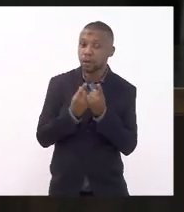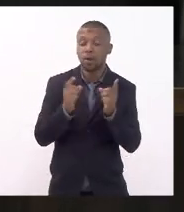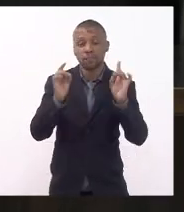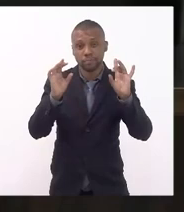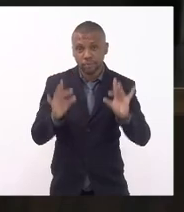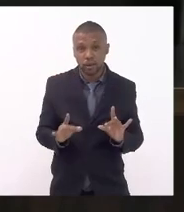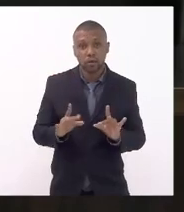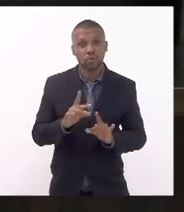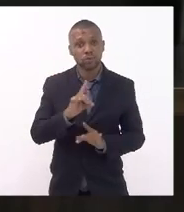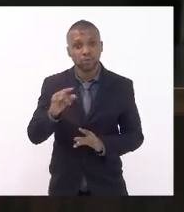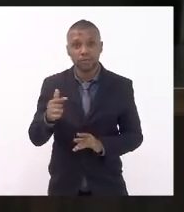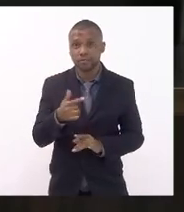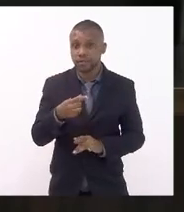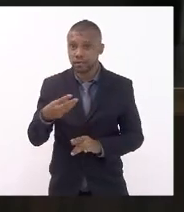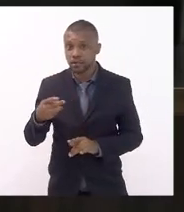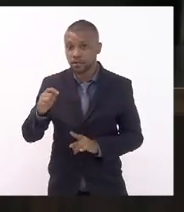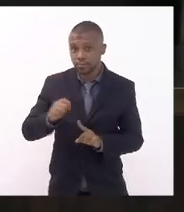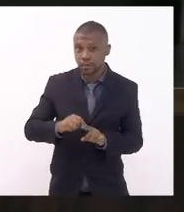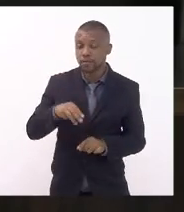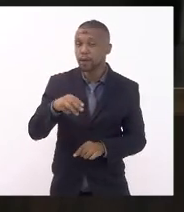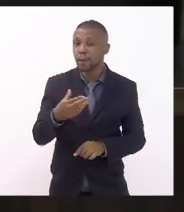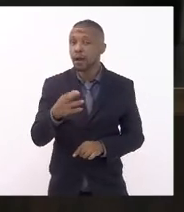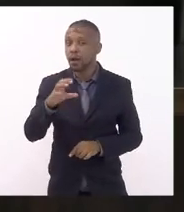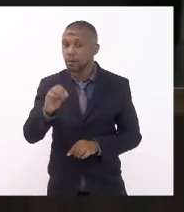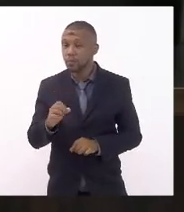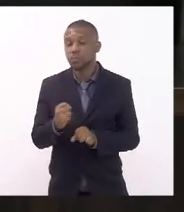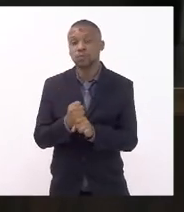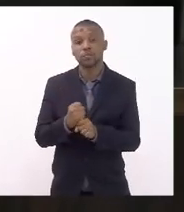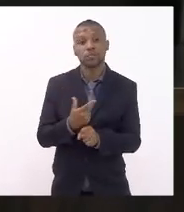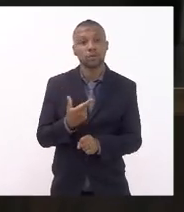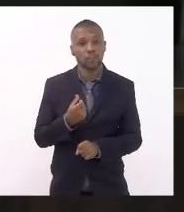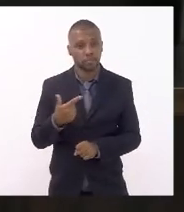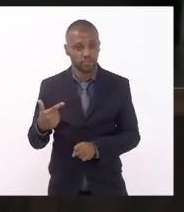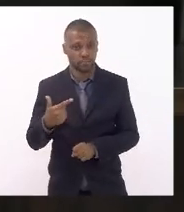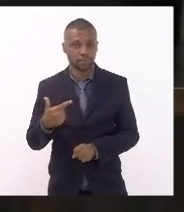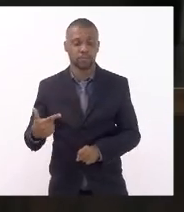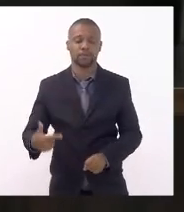dia 23 de março de 2022.